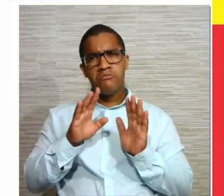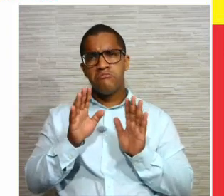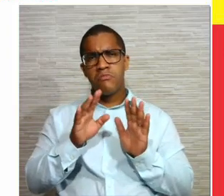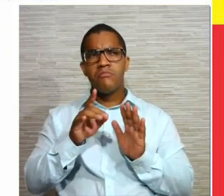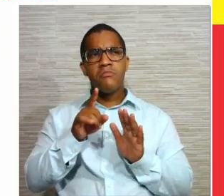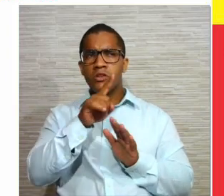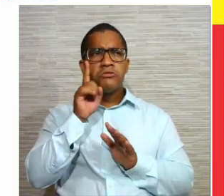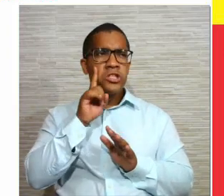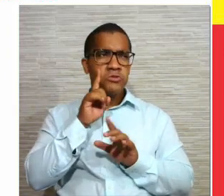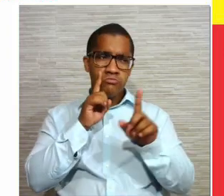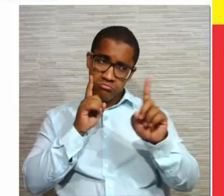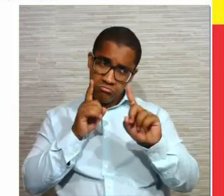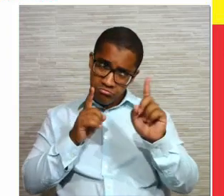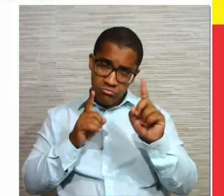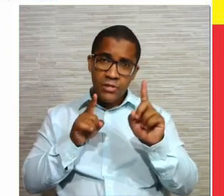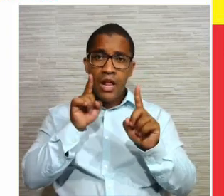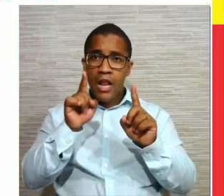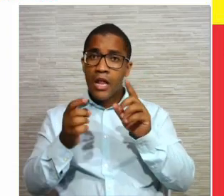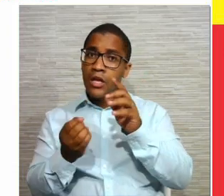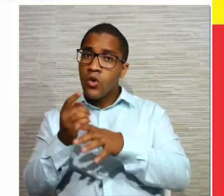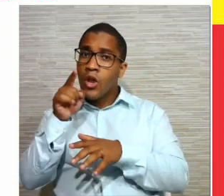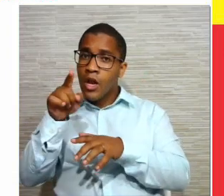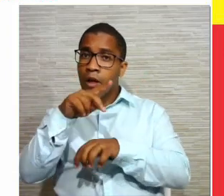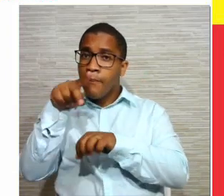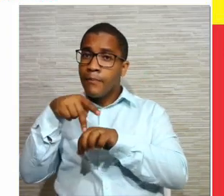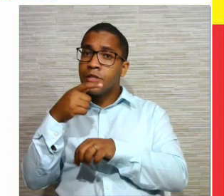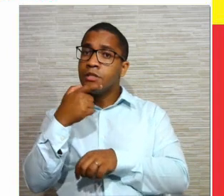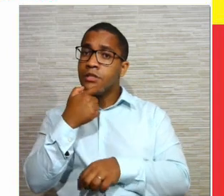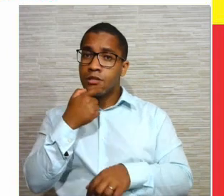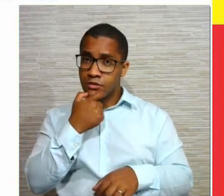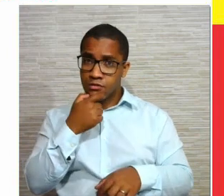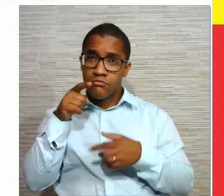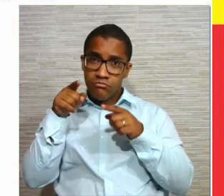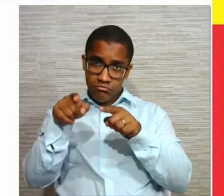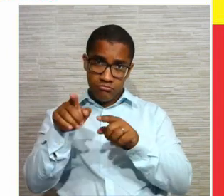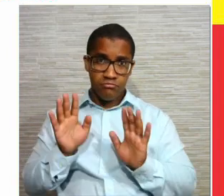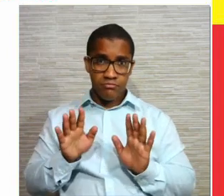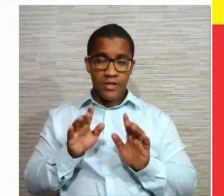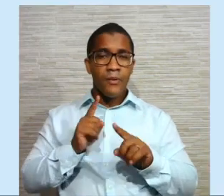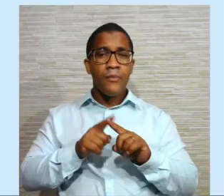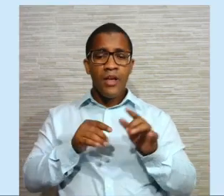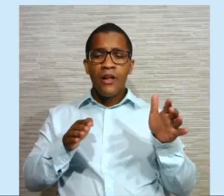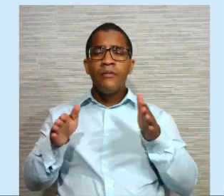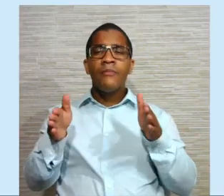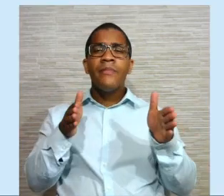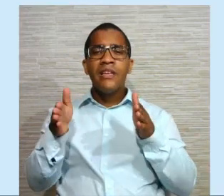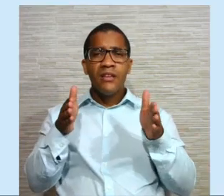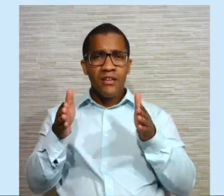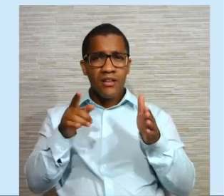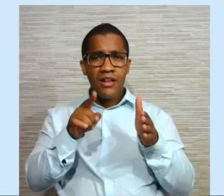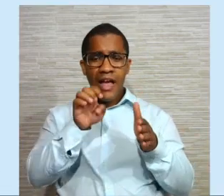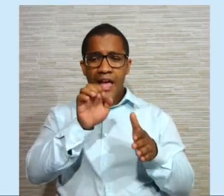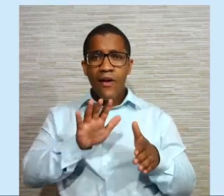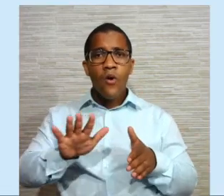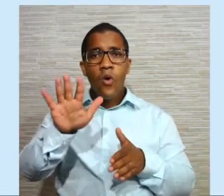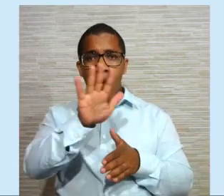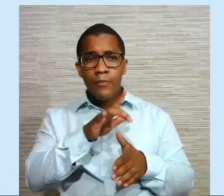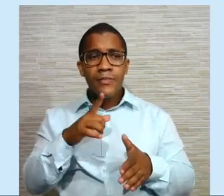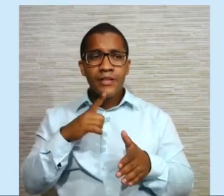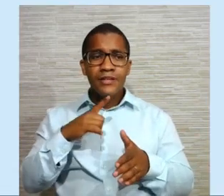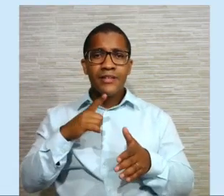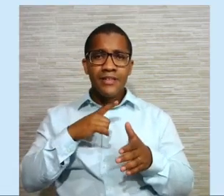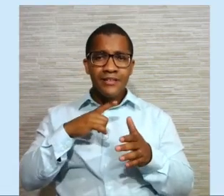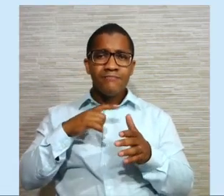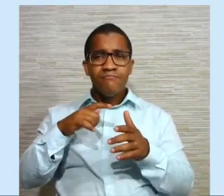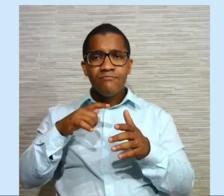que o punk rock nasceu na Inglaterra, porque justamente foi um momento que a Europa